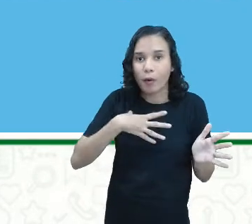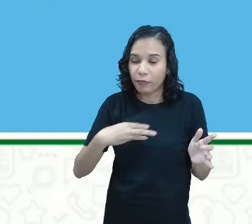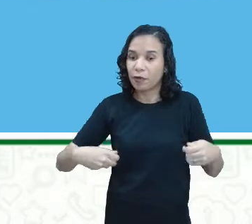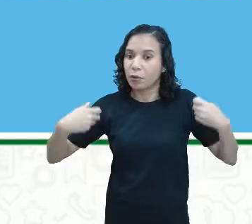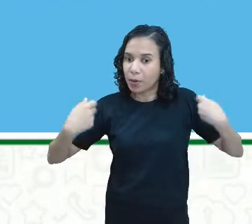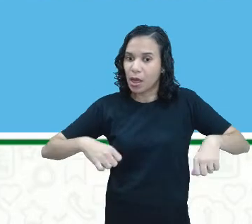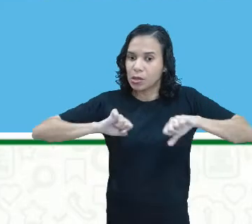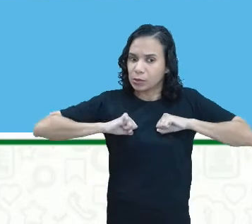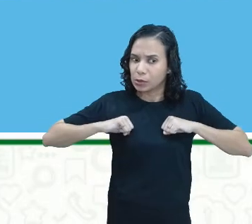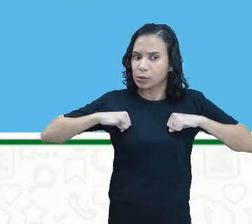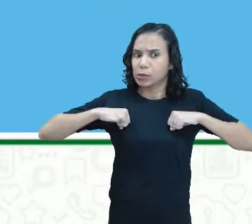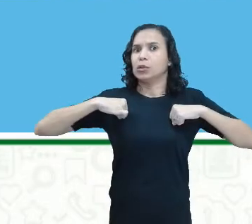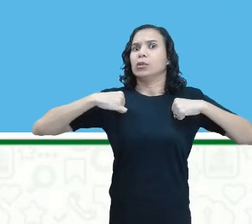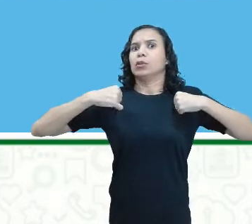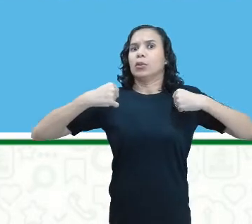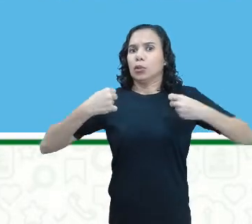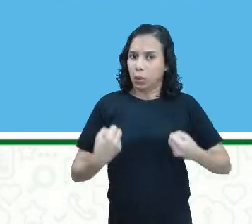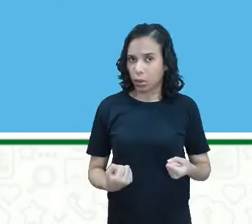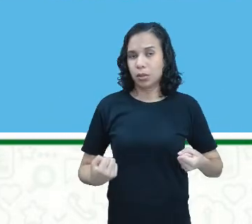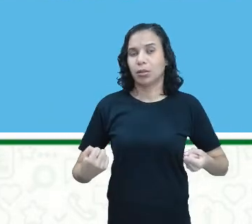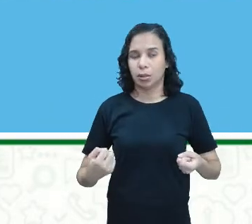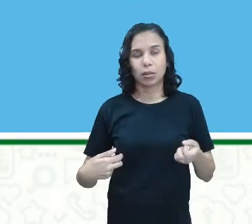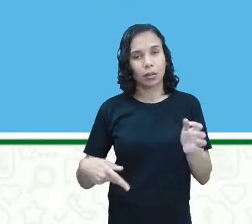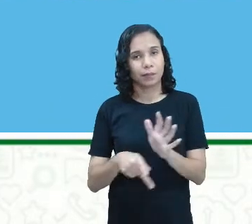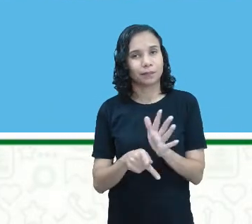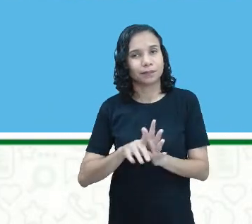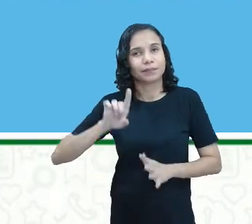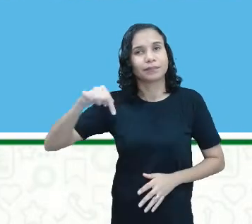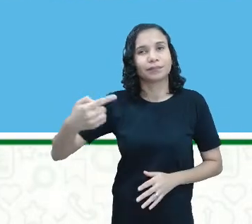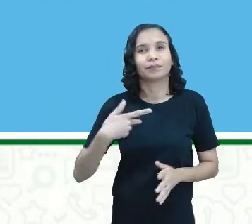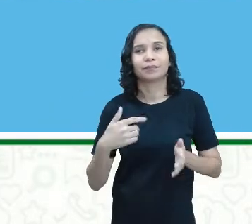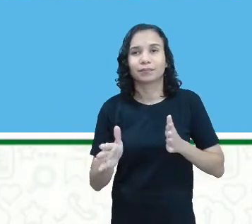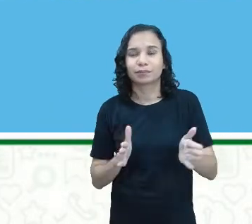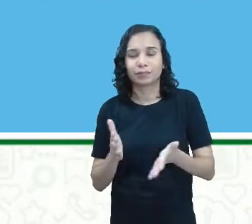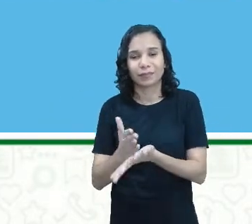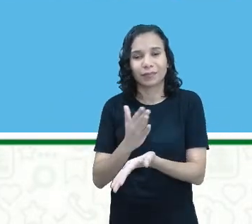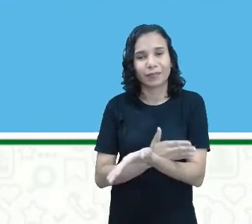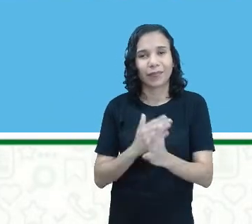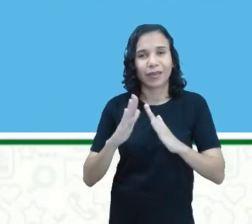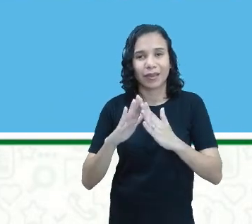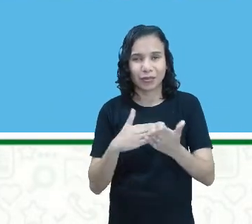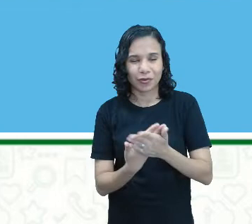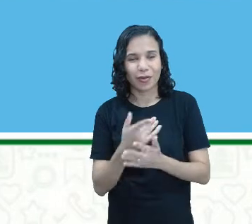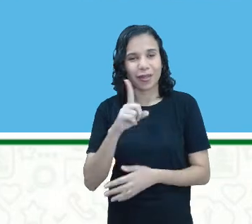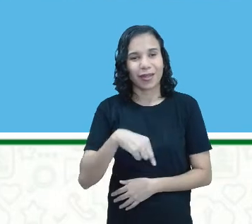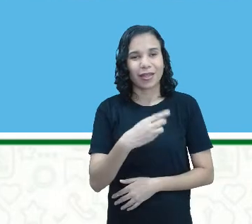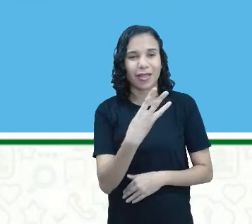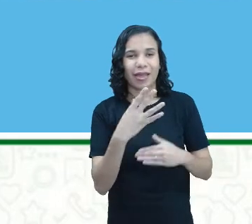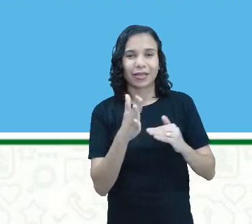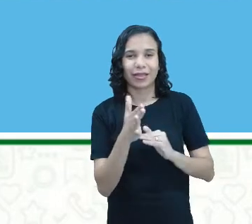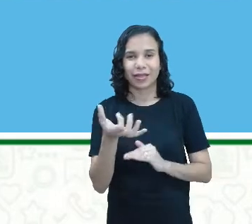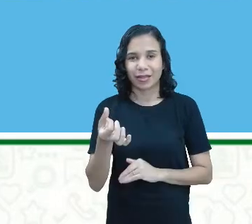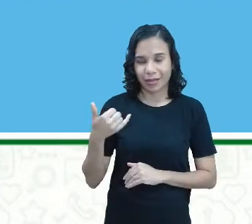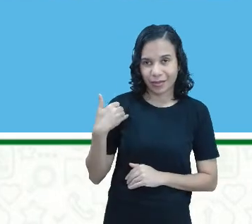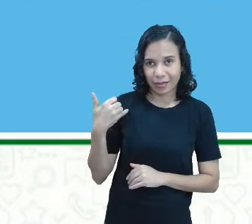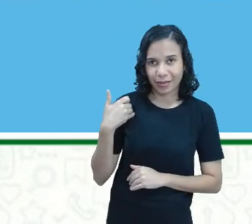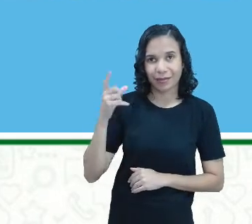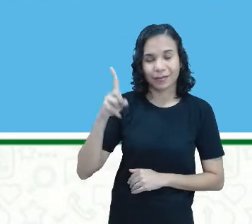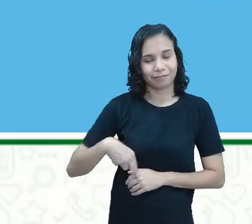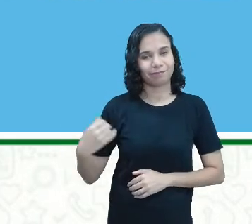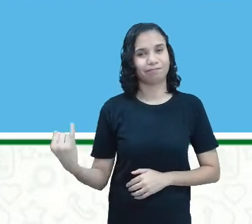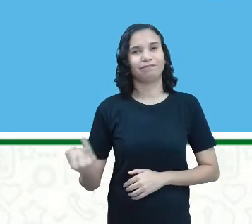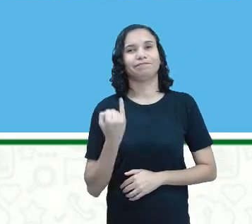ela tem que se dividir mesmo. Depois vem a fase pré-escolar de 3 a 6 anos. É fundamental